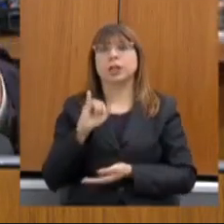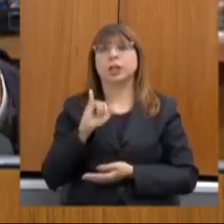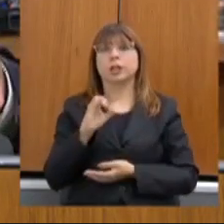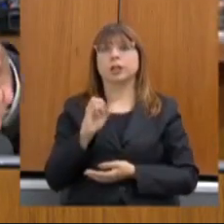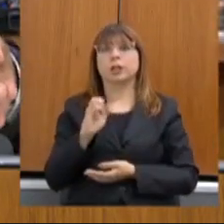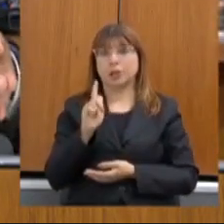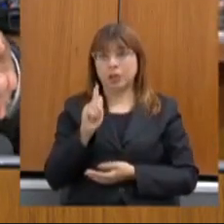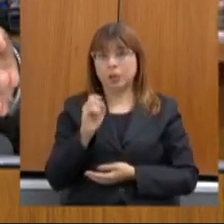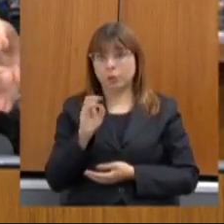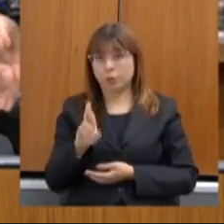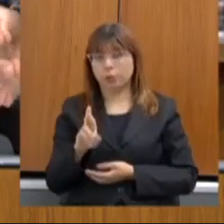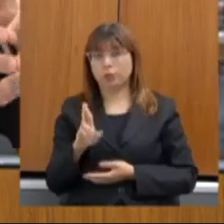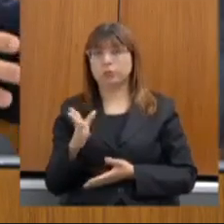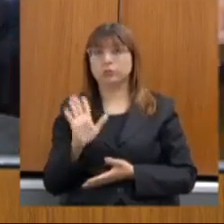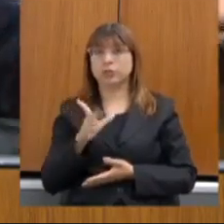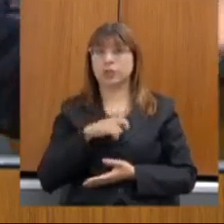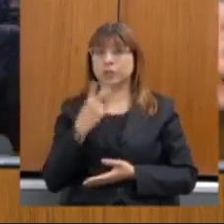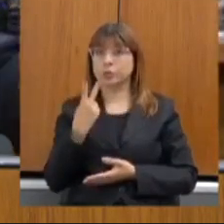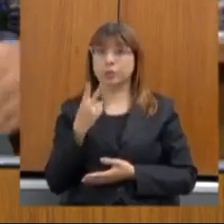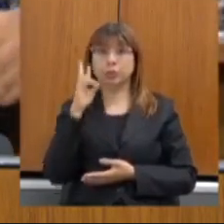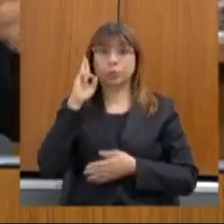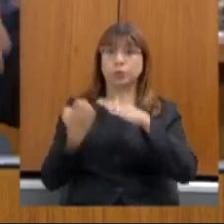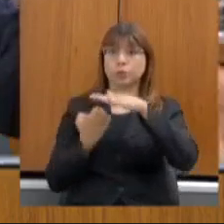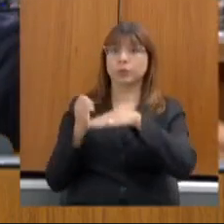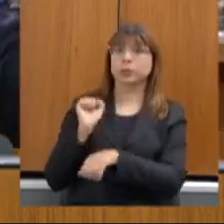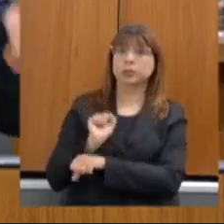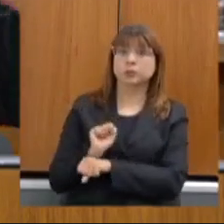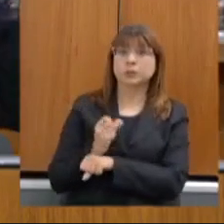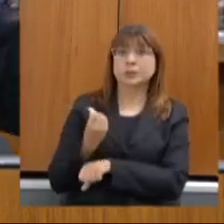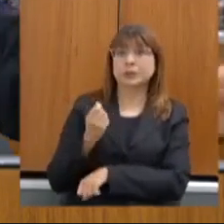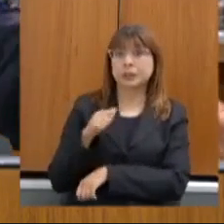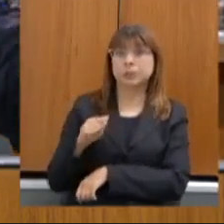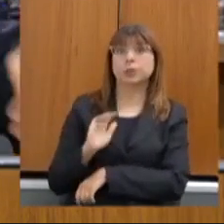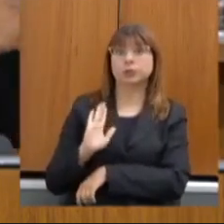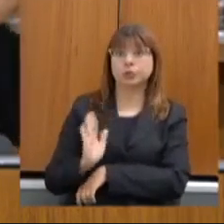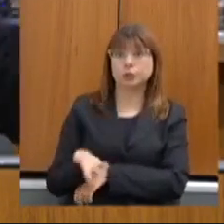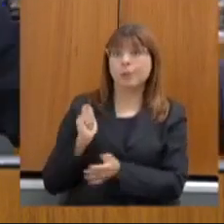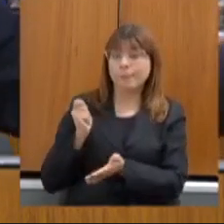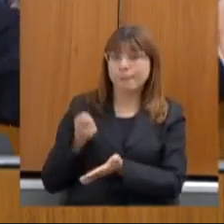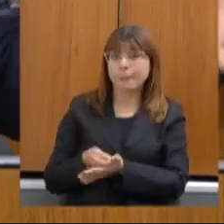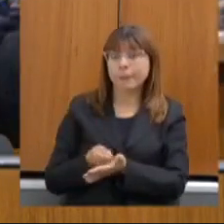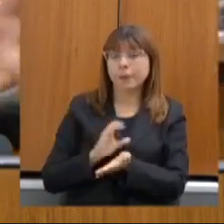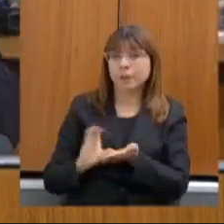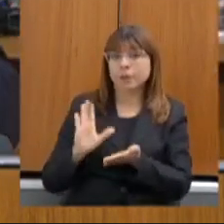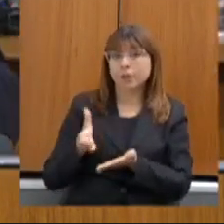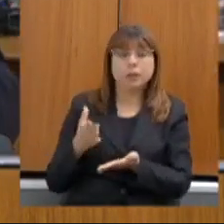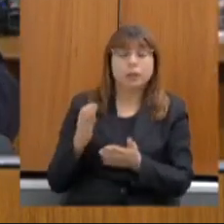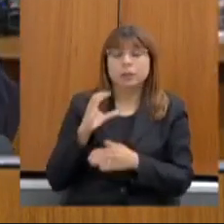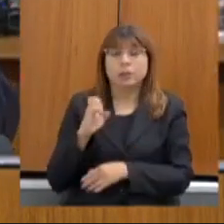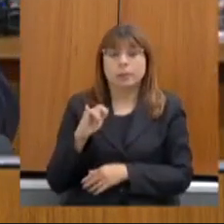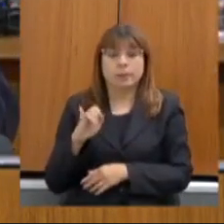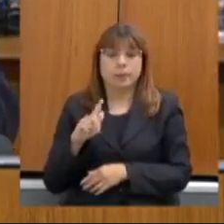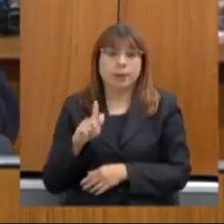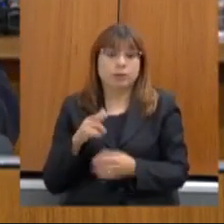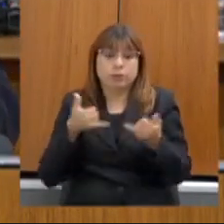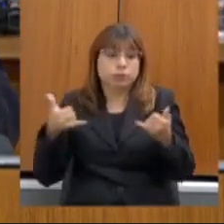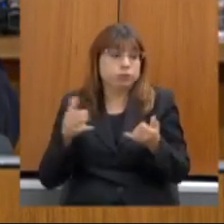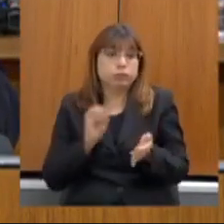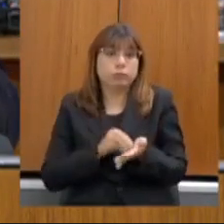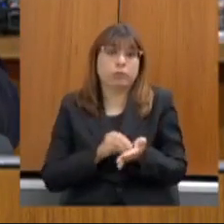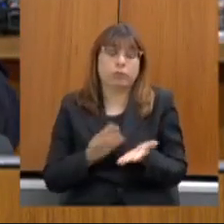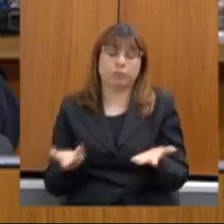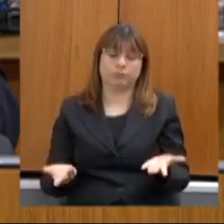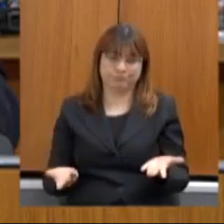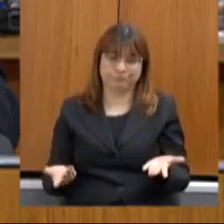é que que já estão há seis meses tá pago tá investido Mas você me liga então a gente fica muito